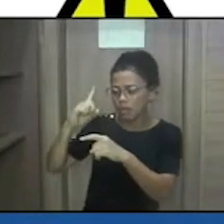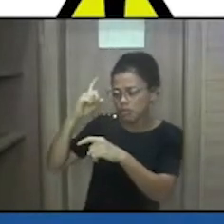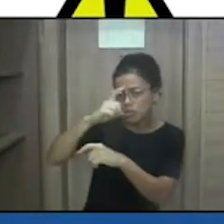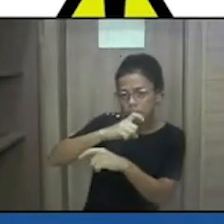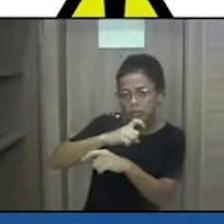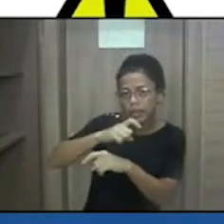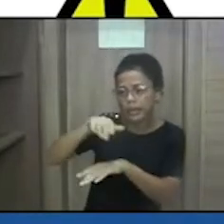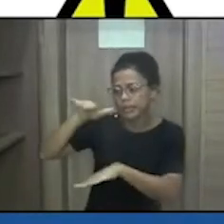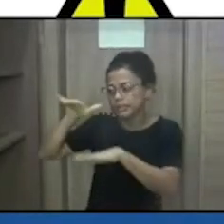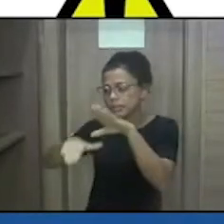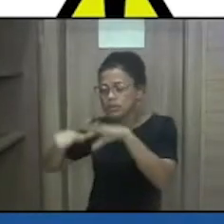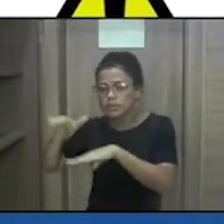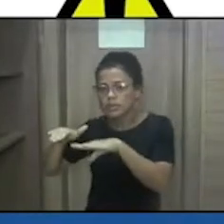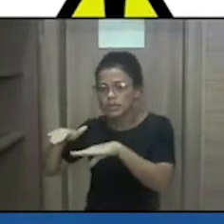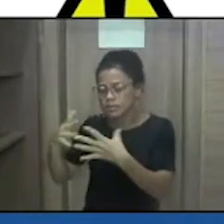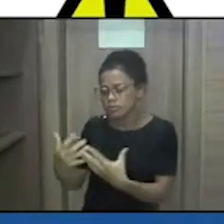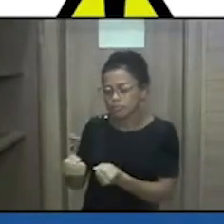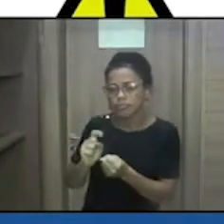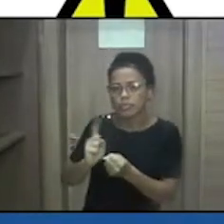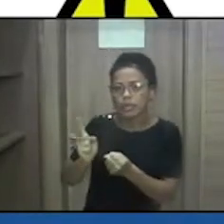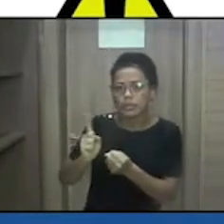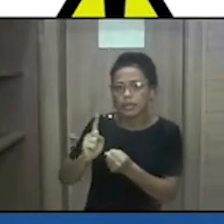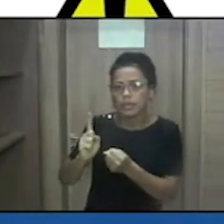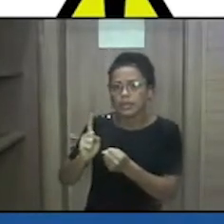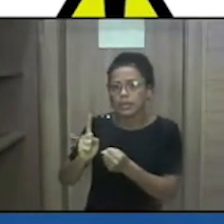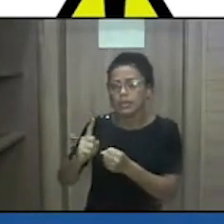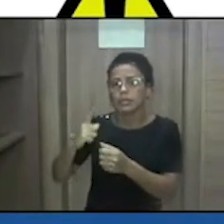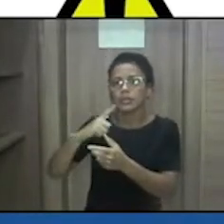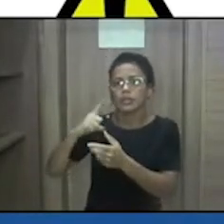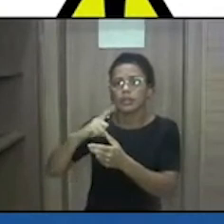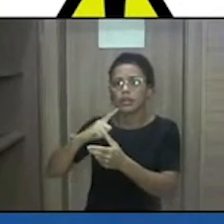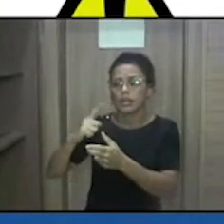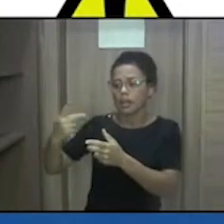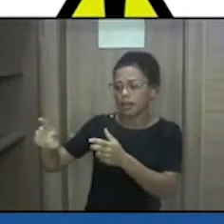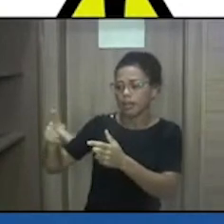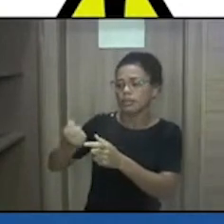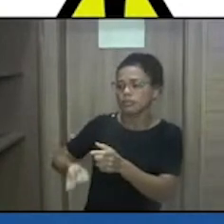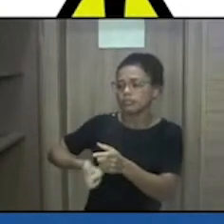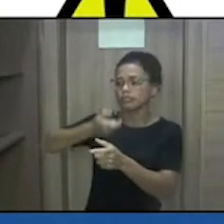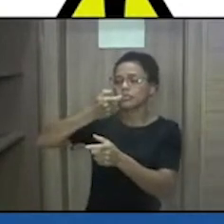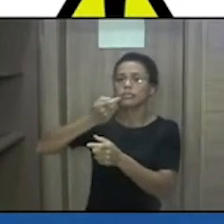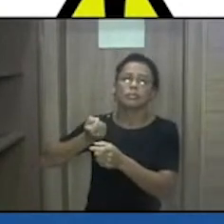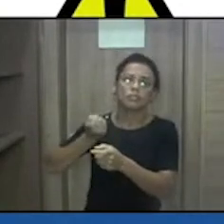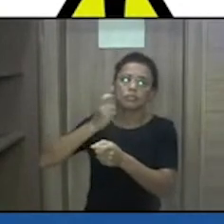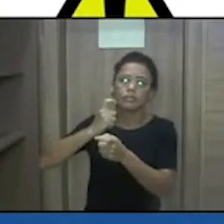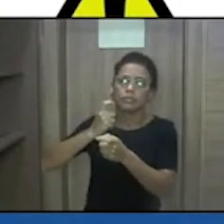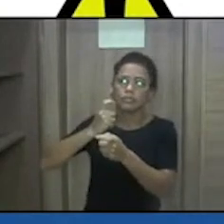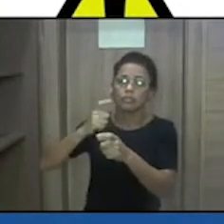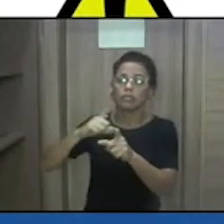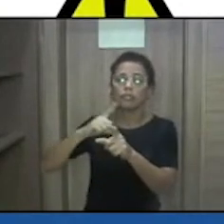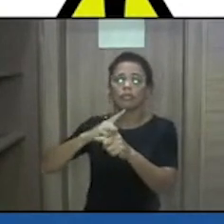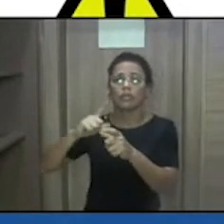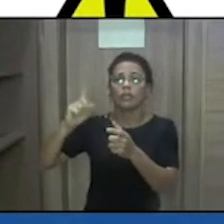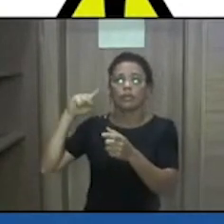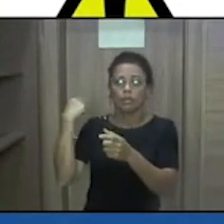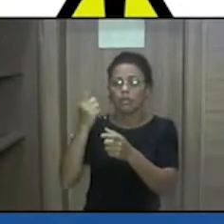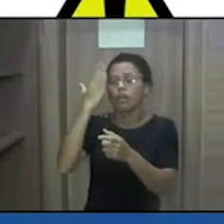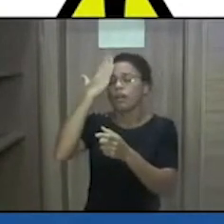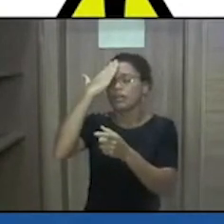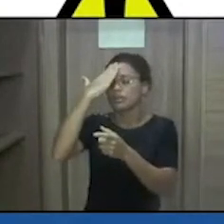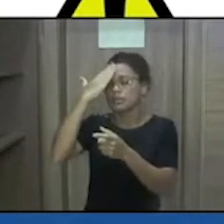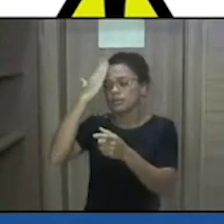vezes, de aceitar a fazer a prótese parcial ou mesmo a prótese fixa, que a gente sabe que tem